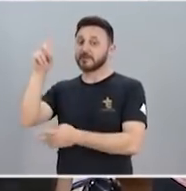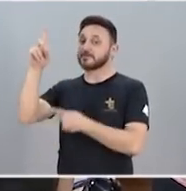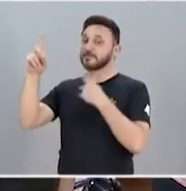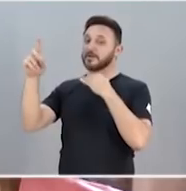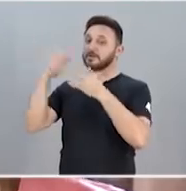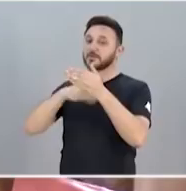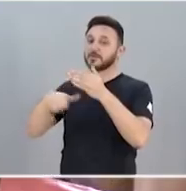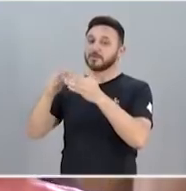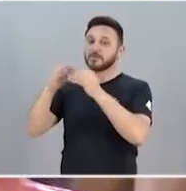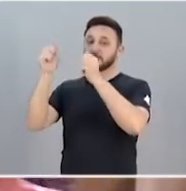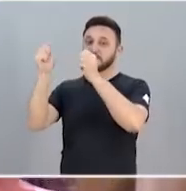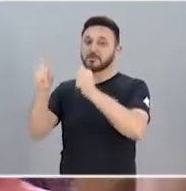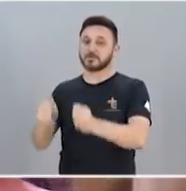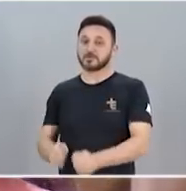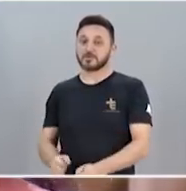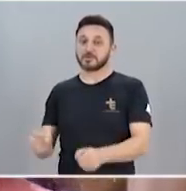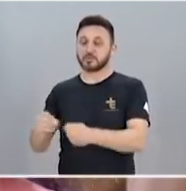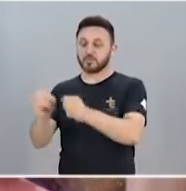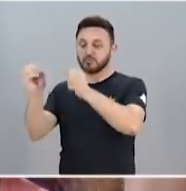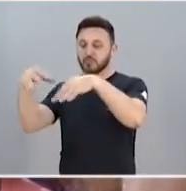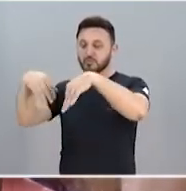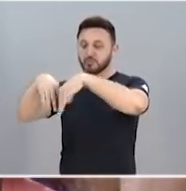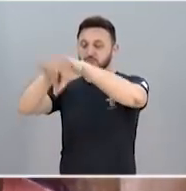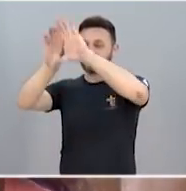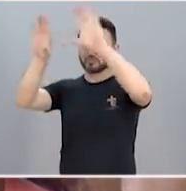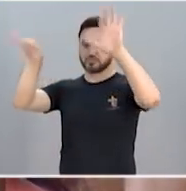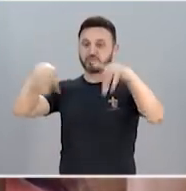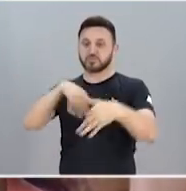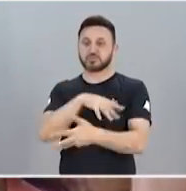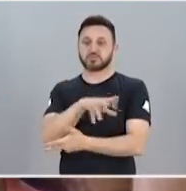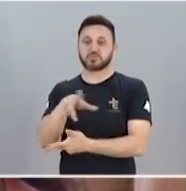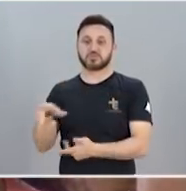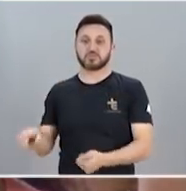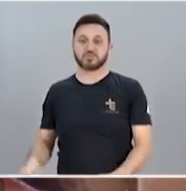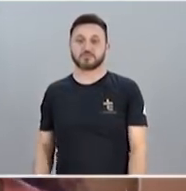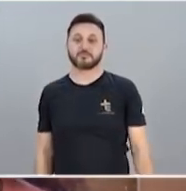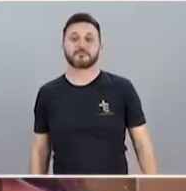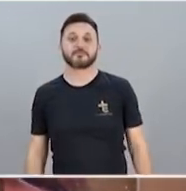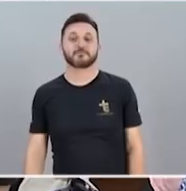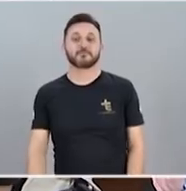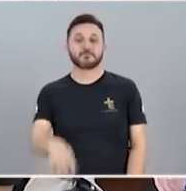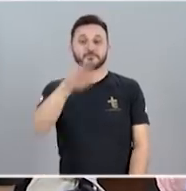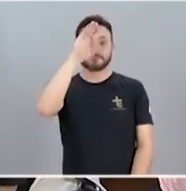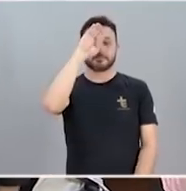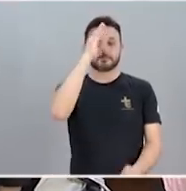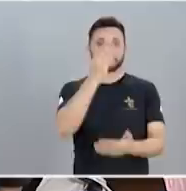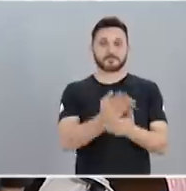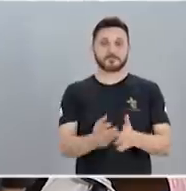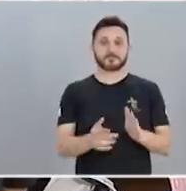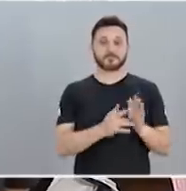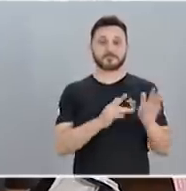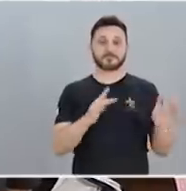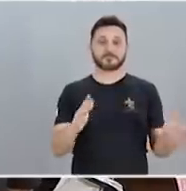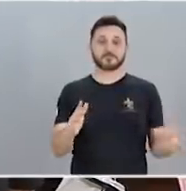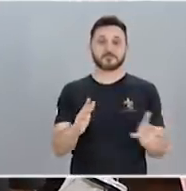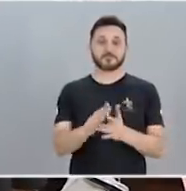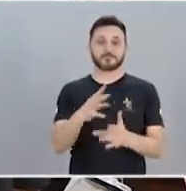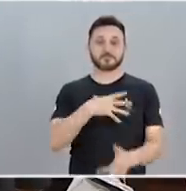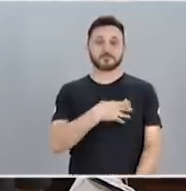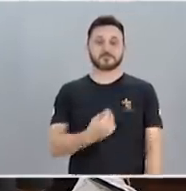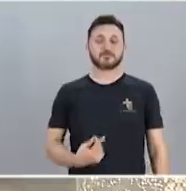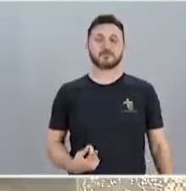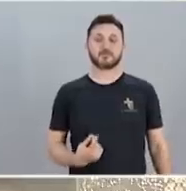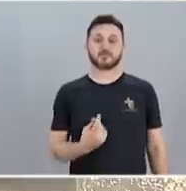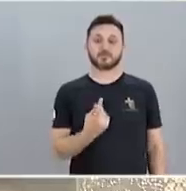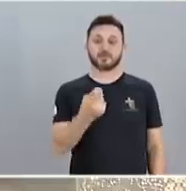Pai Todo-Poderoso, Criador do céu e da terra. Creio em Jesus